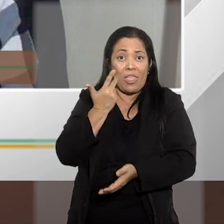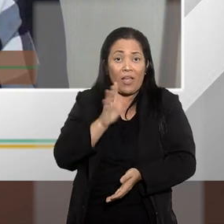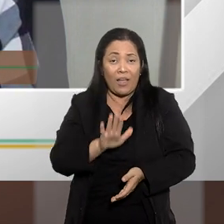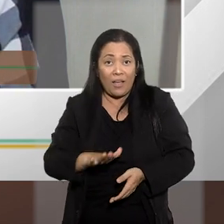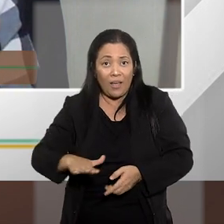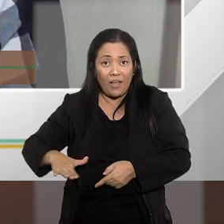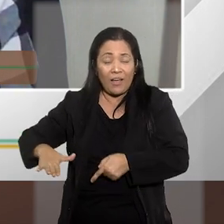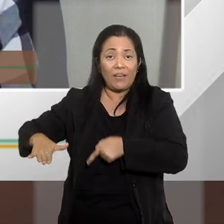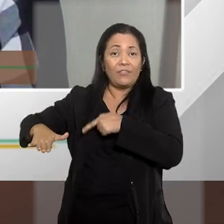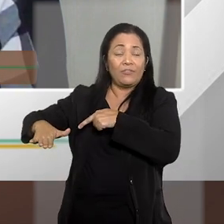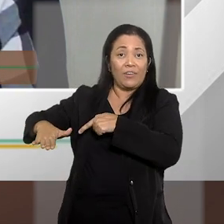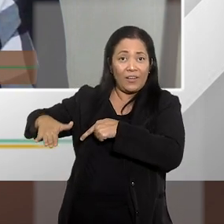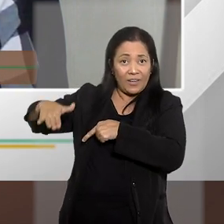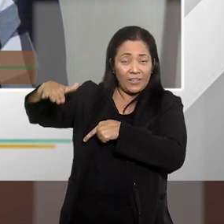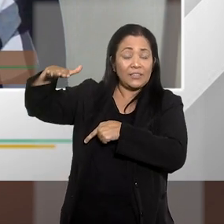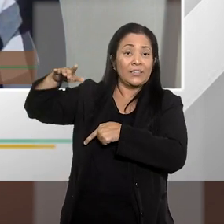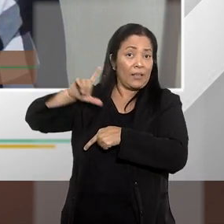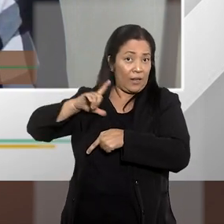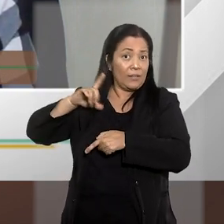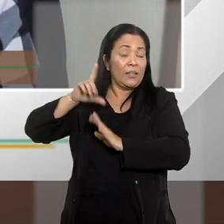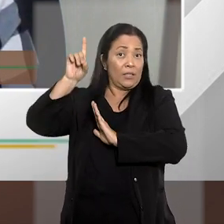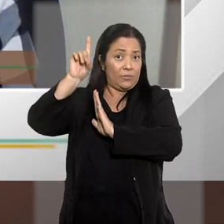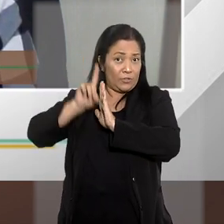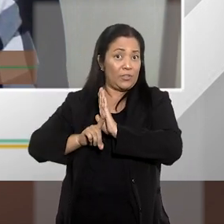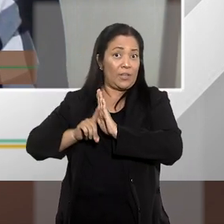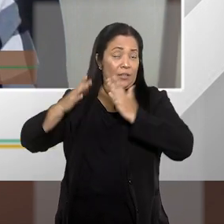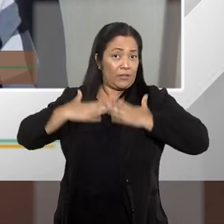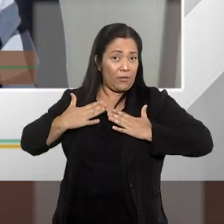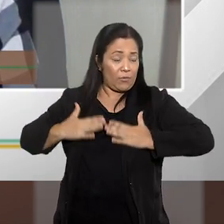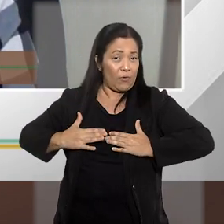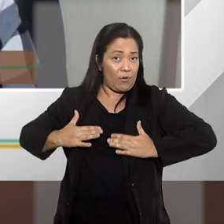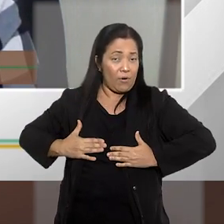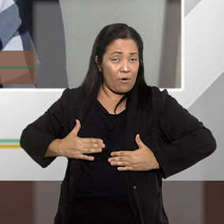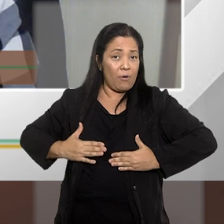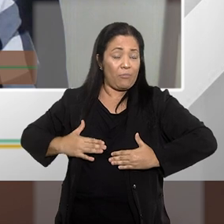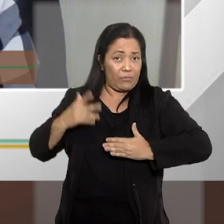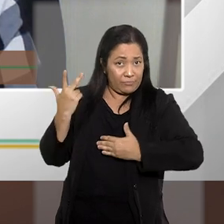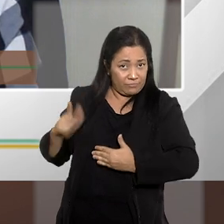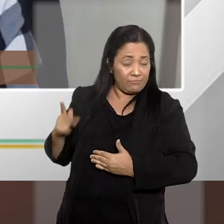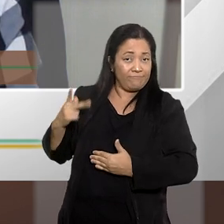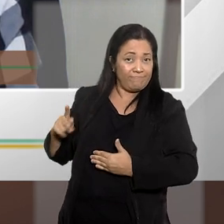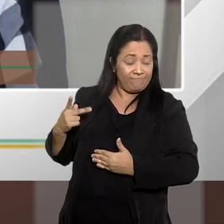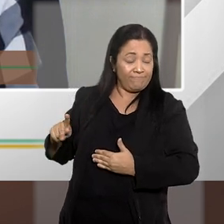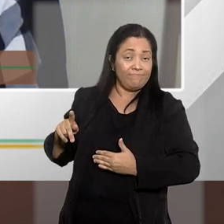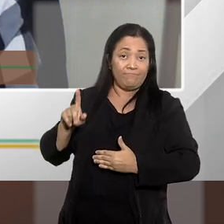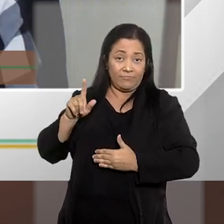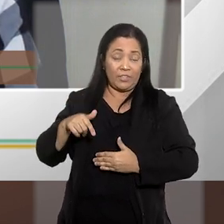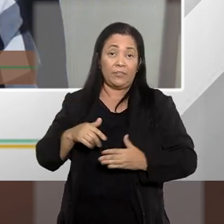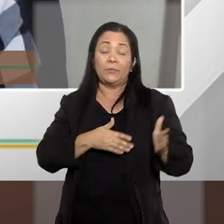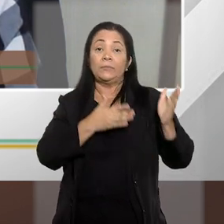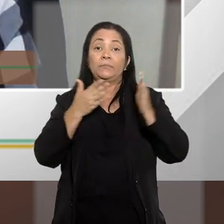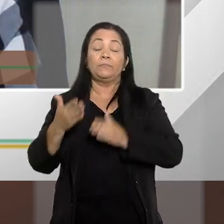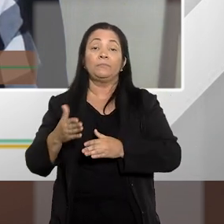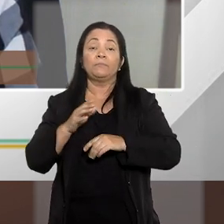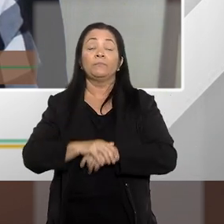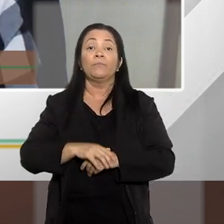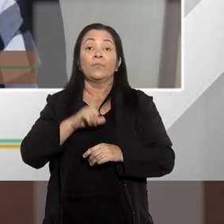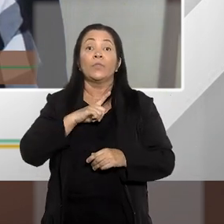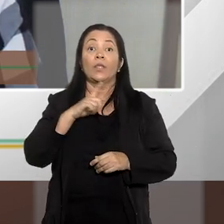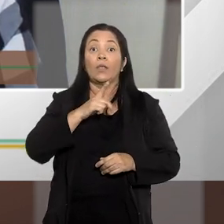política, inclusive, dessas pessoas sobre os seus corpos. É uma maneira muito forte de luta desse segmento. Você tem as